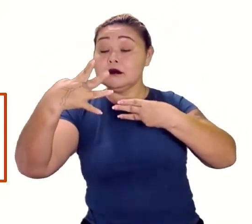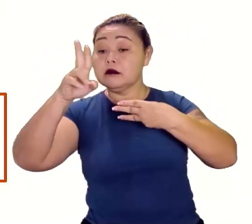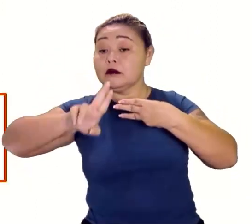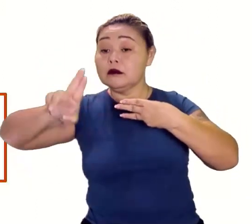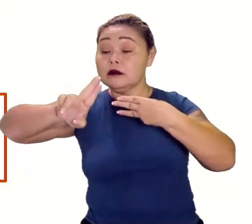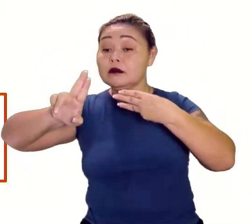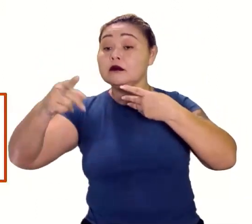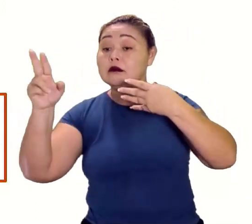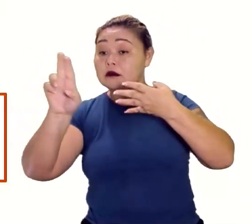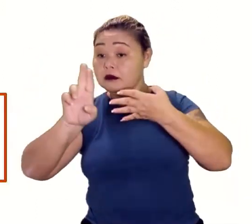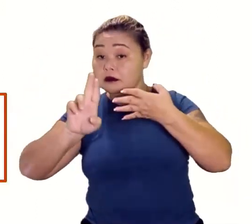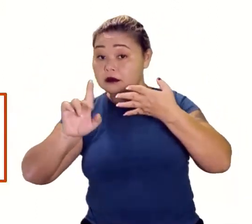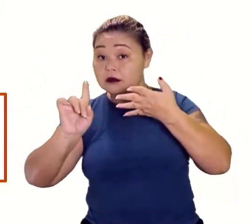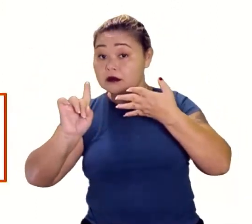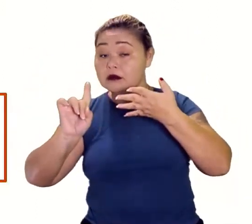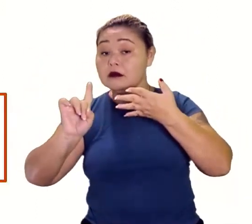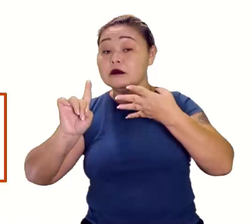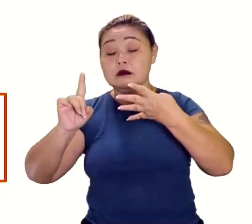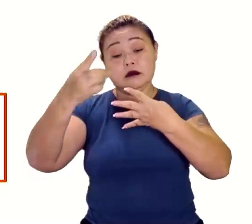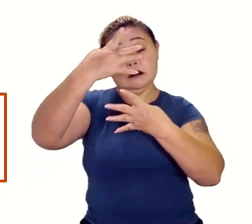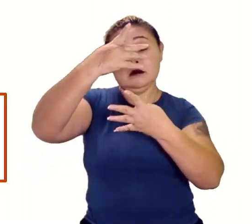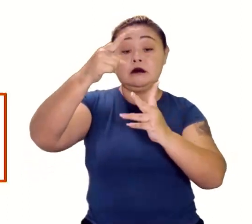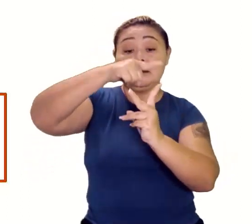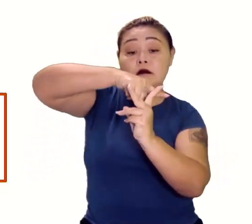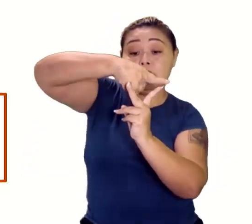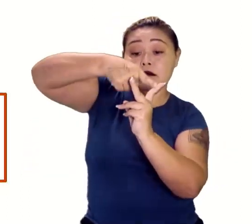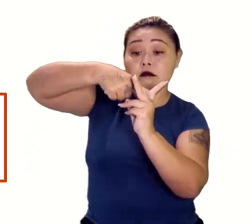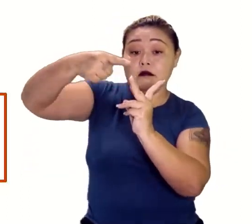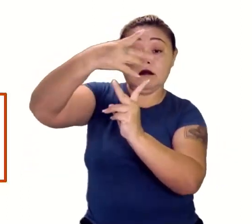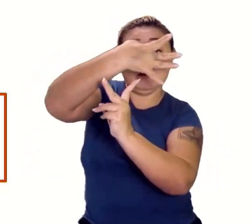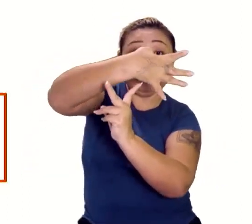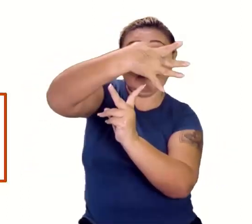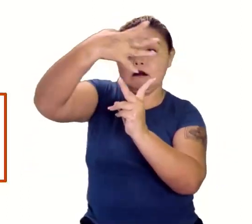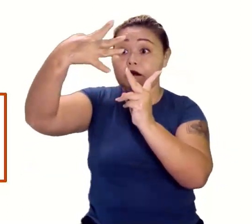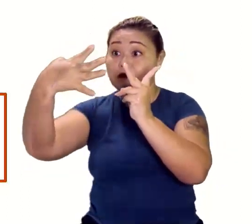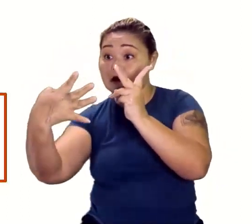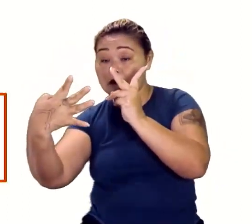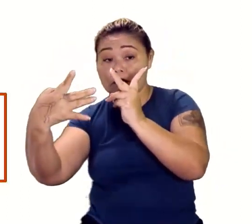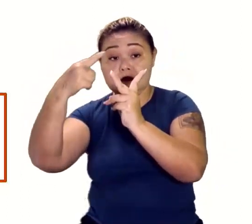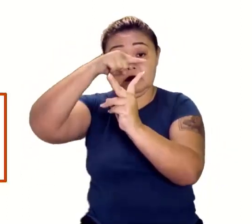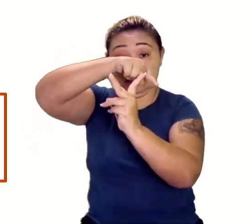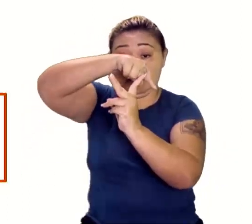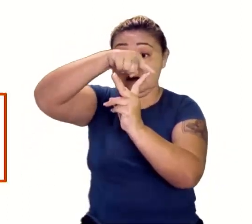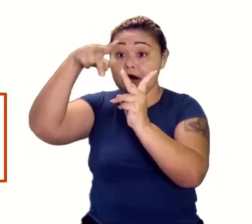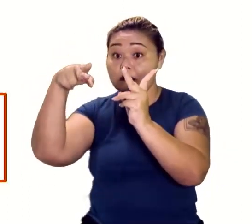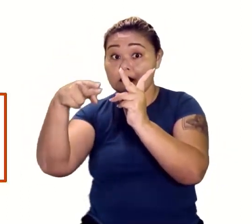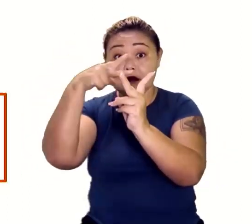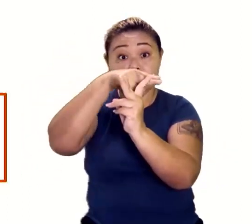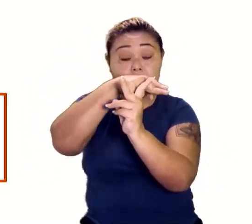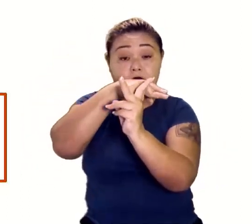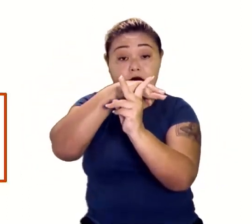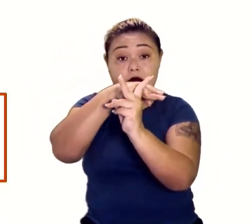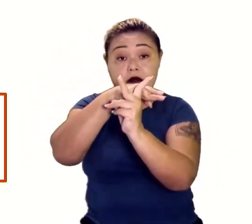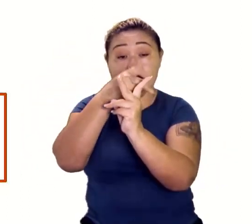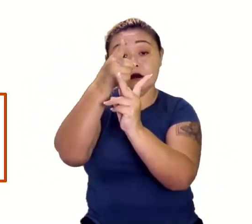aplicar uma propriedade que a gente vai ver loguinho, que é a eliminação, né? Quando o índice e o expoente são iguais, nos resulta no